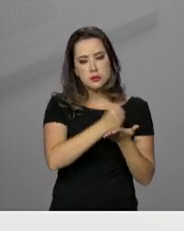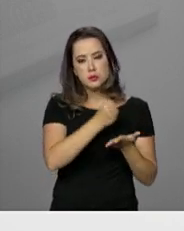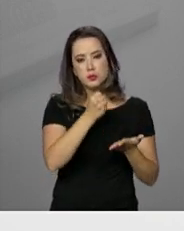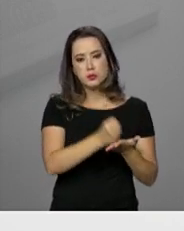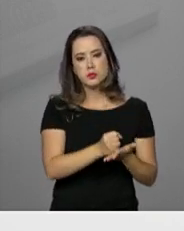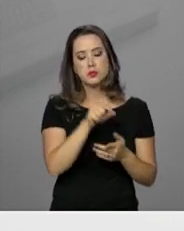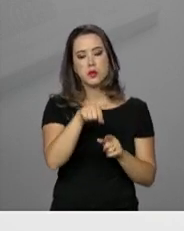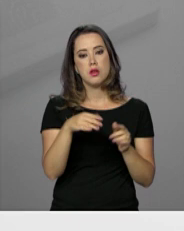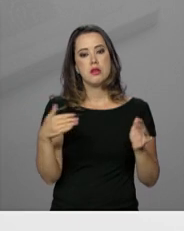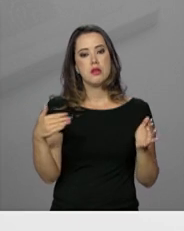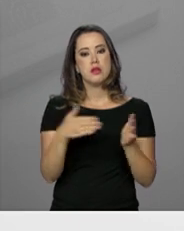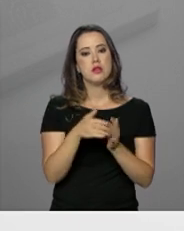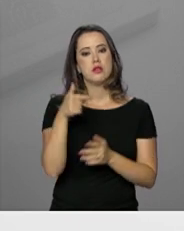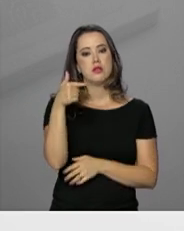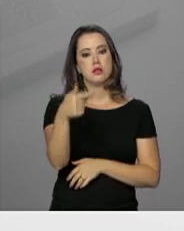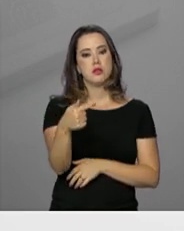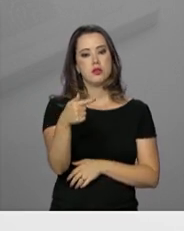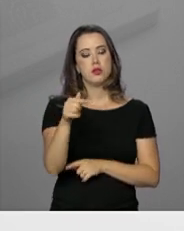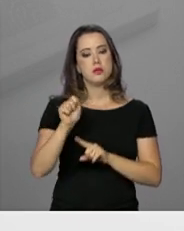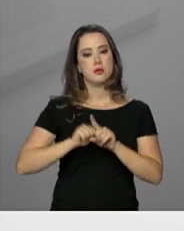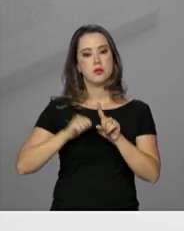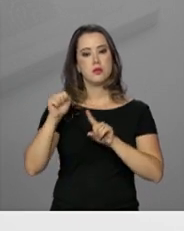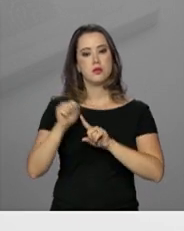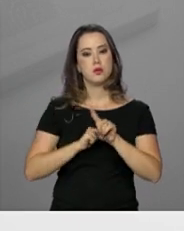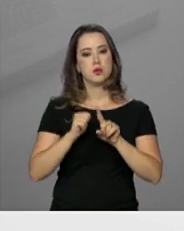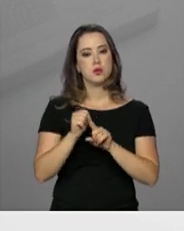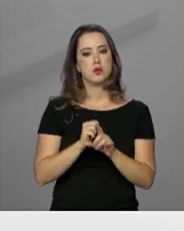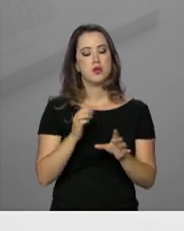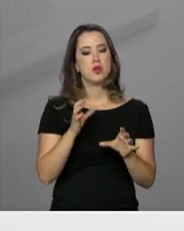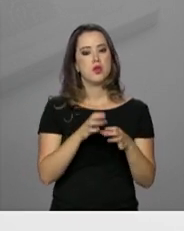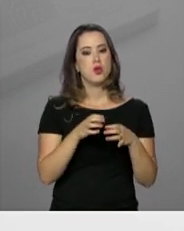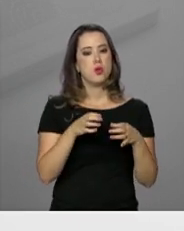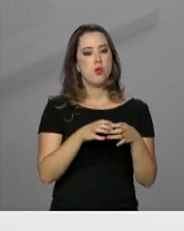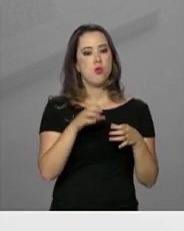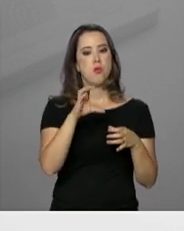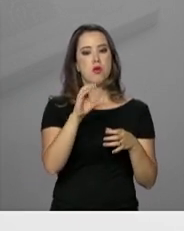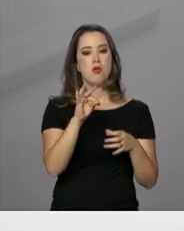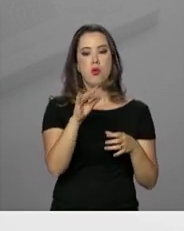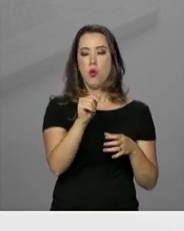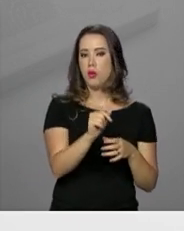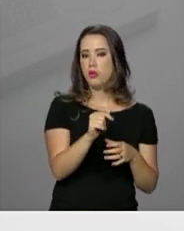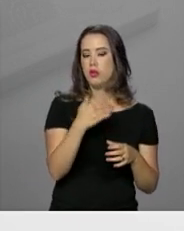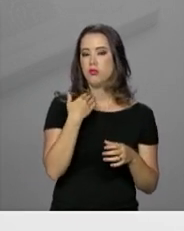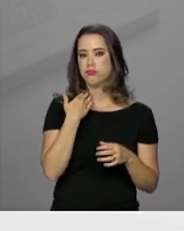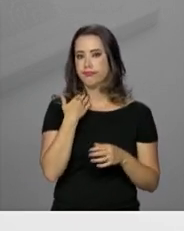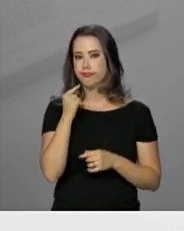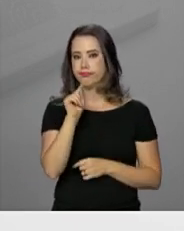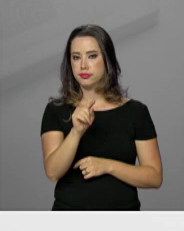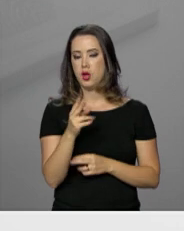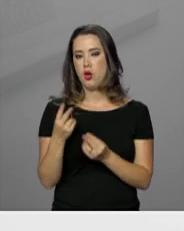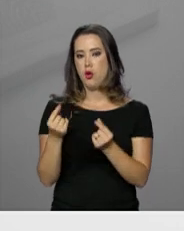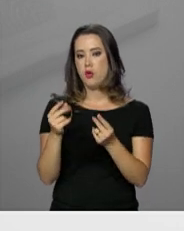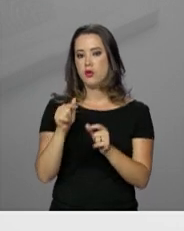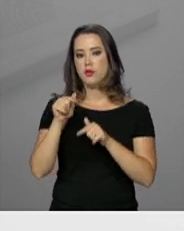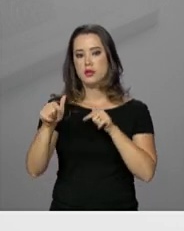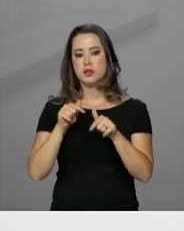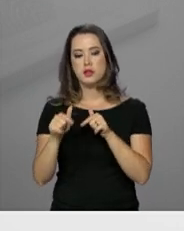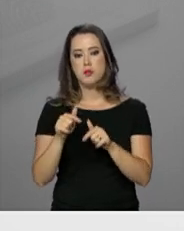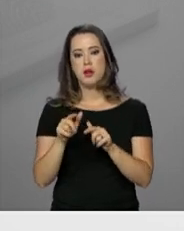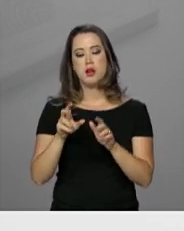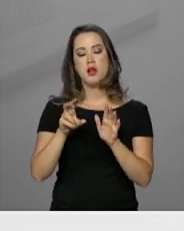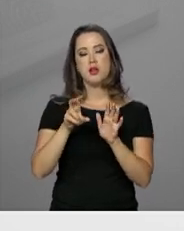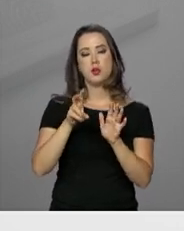emprego dor até o dia 7 de cada mês em uma conta bancária vinculada o valor no caso dos trabalhadores urbanos